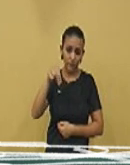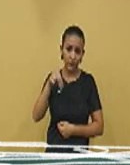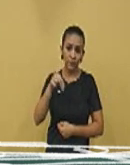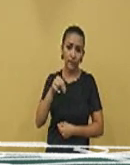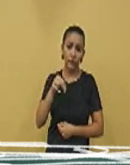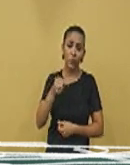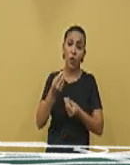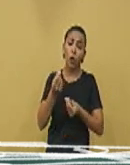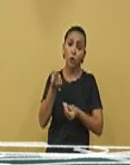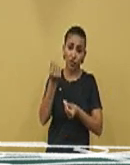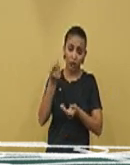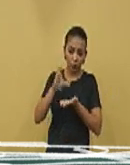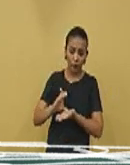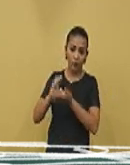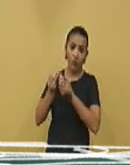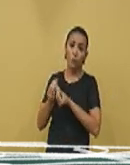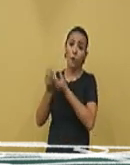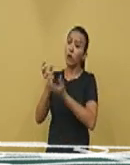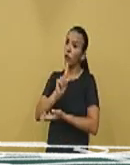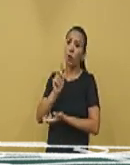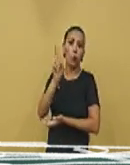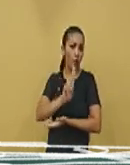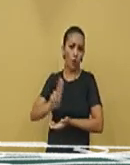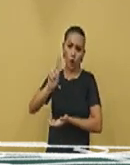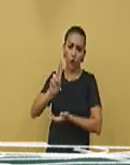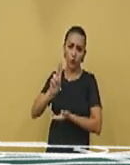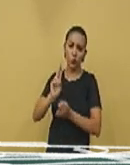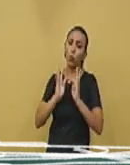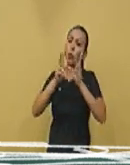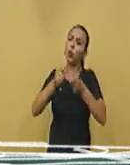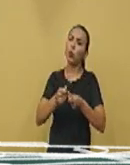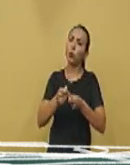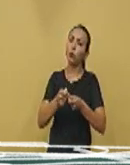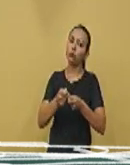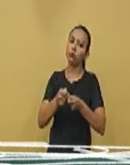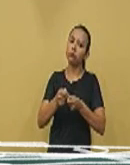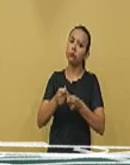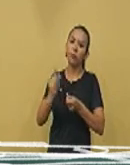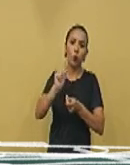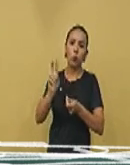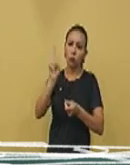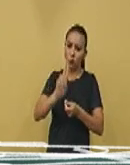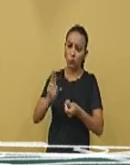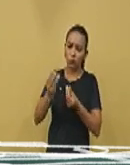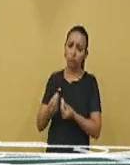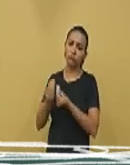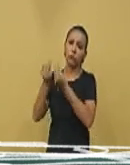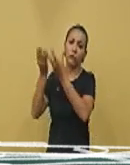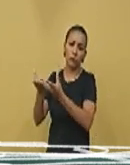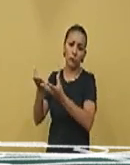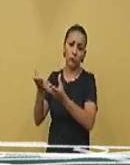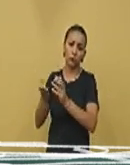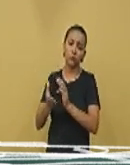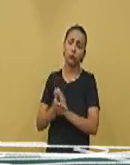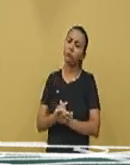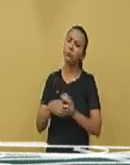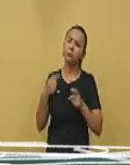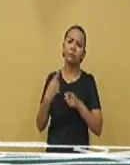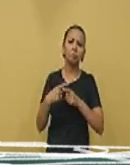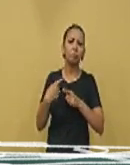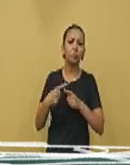devolve recurso? Por que, que ele não é utilizado, né, totalmente, na sua integralidade, ao longo de todo o ano?